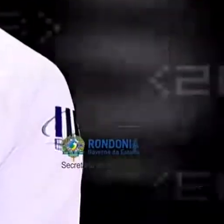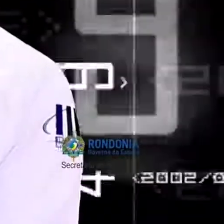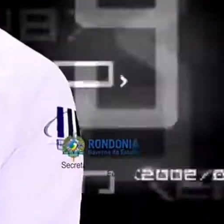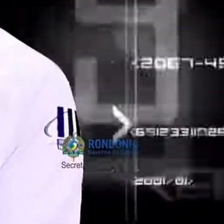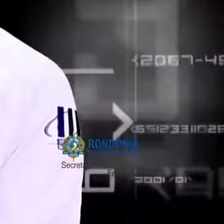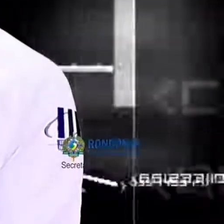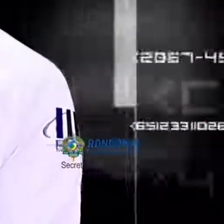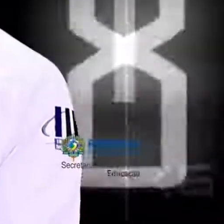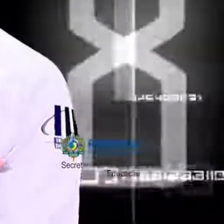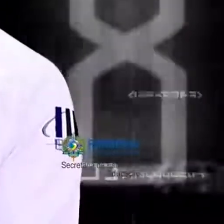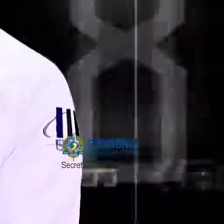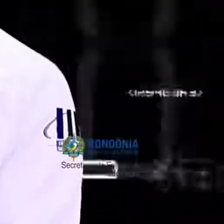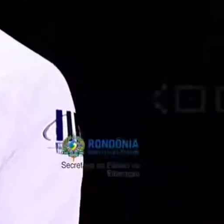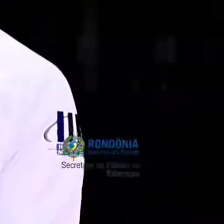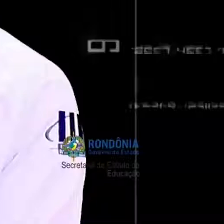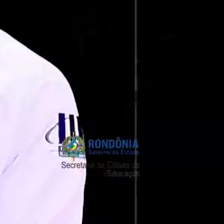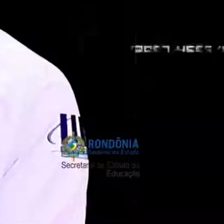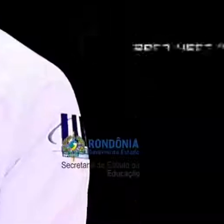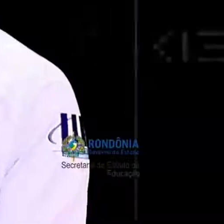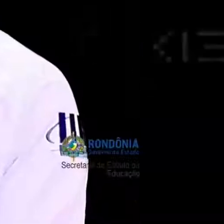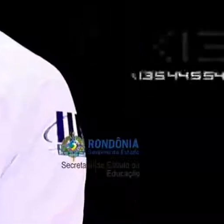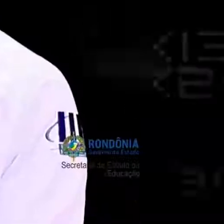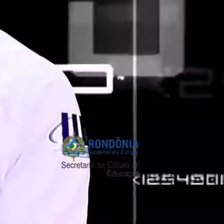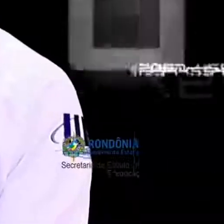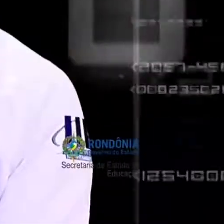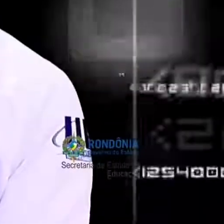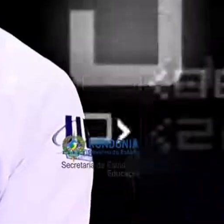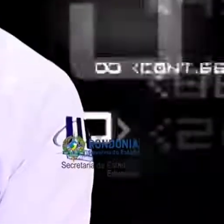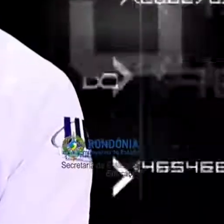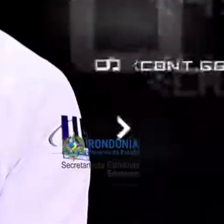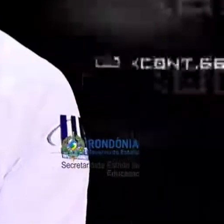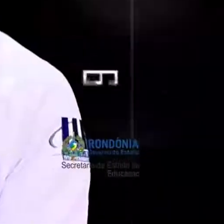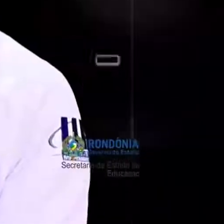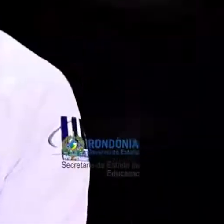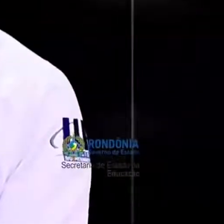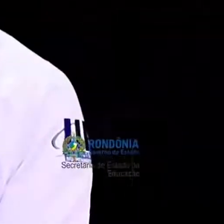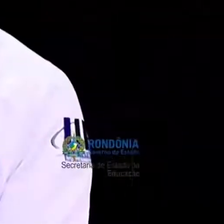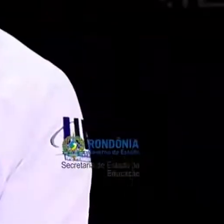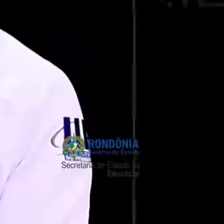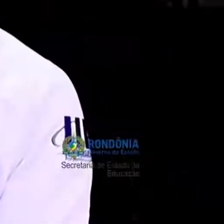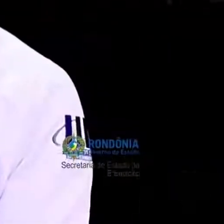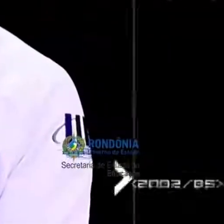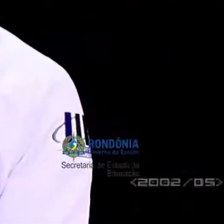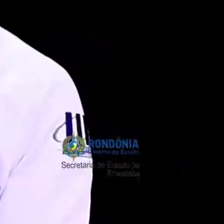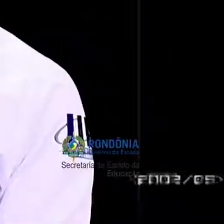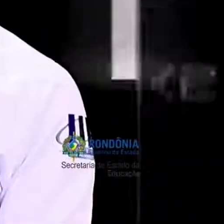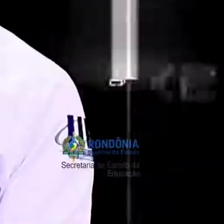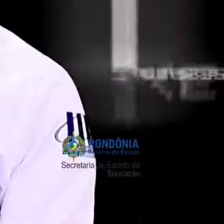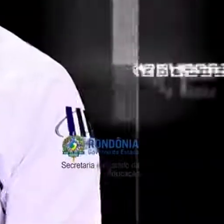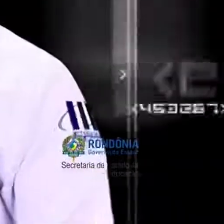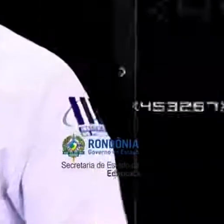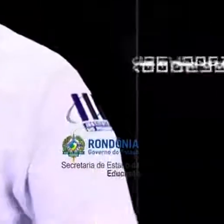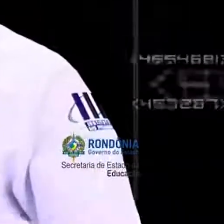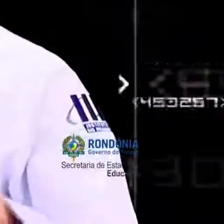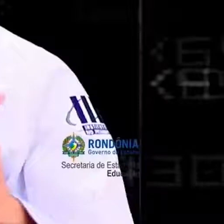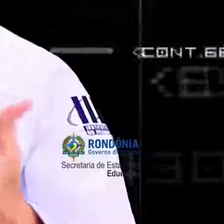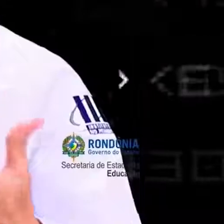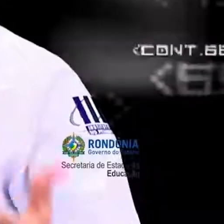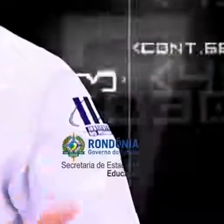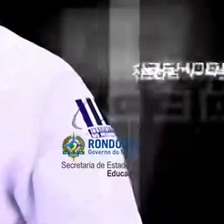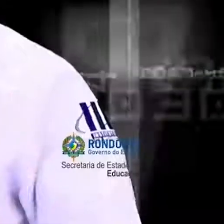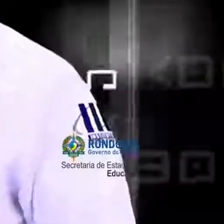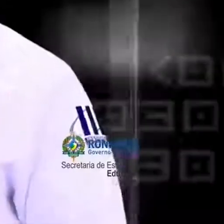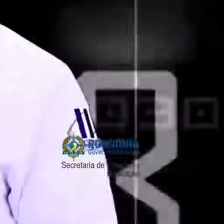coisa individual. Todo mundo quer melhorar alguma coisa no seu corpo. O que muda? A coragem de procurar essa mudança. Então, todo mundo quer melhorar